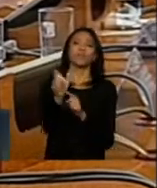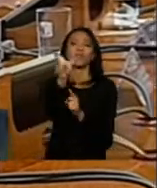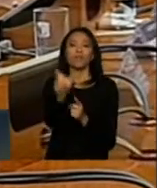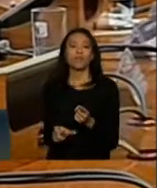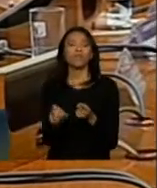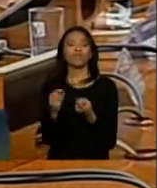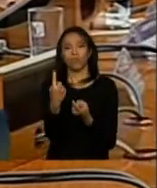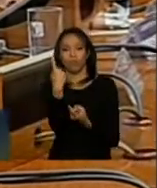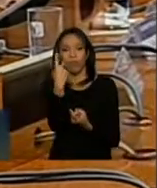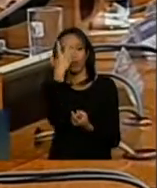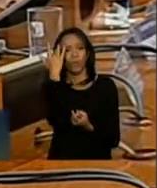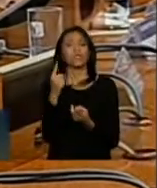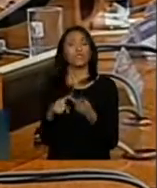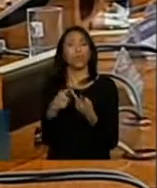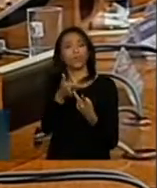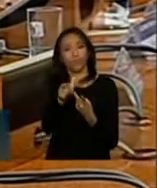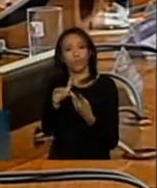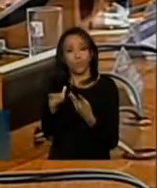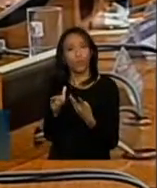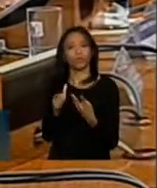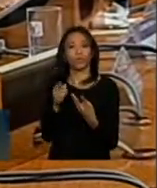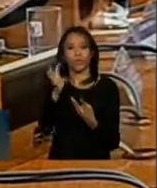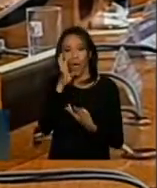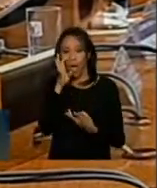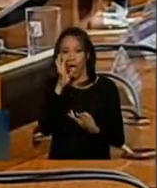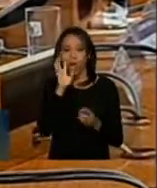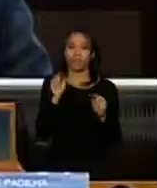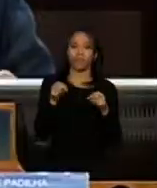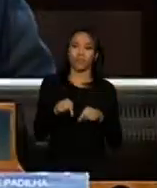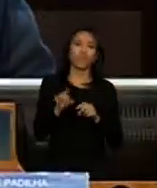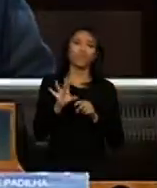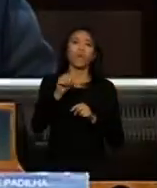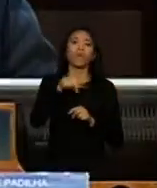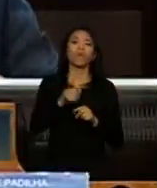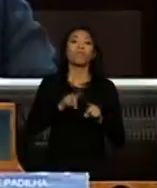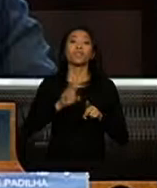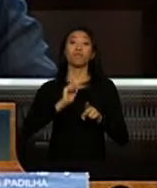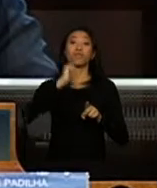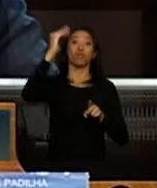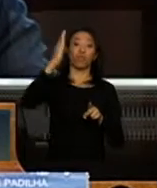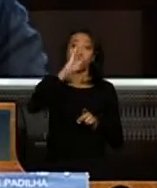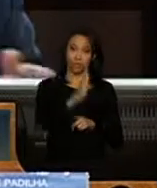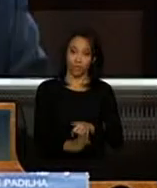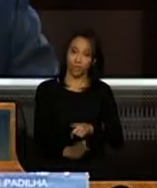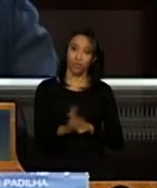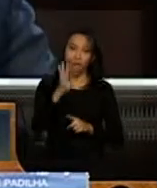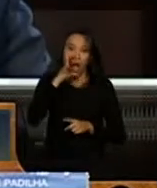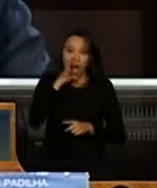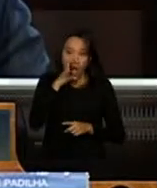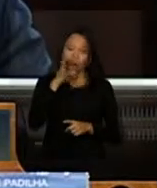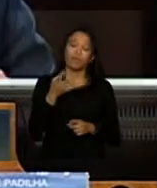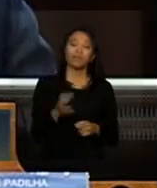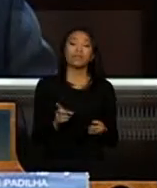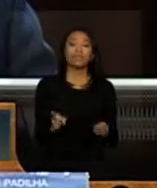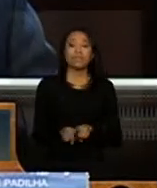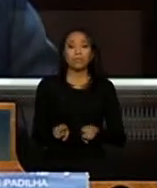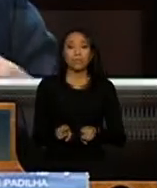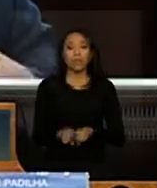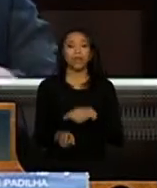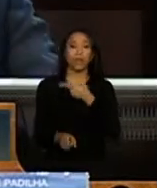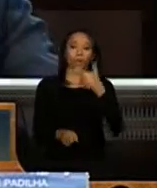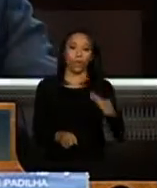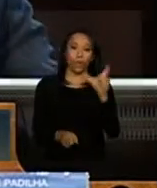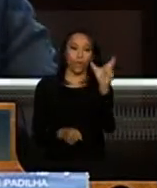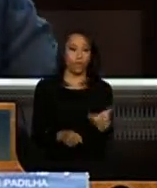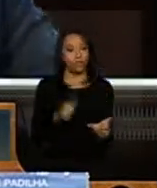a todos que estão nos acompanhando, não só aqui, mas em Nova York, saudar a Cristiana Buquerque, também do programa do